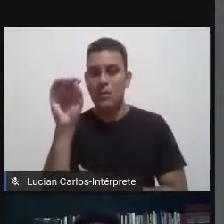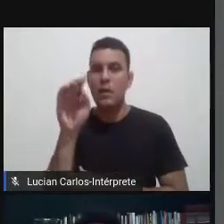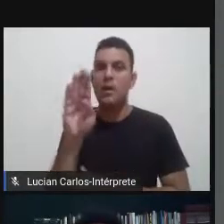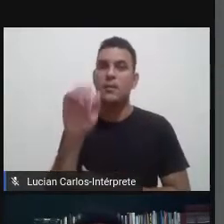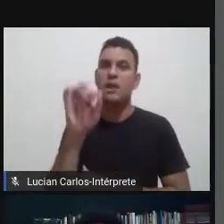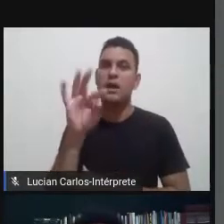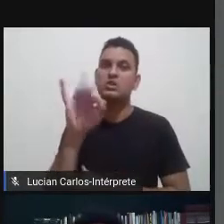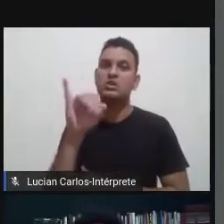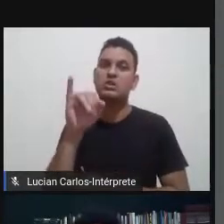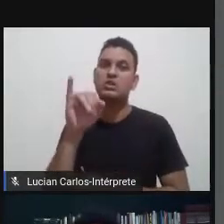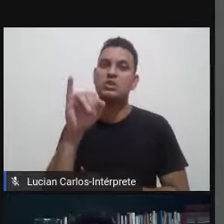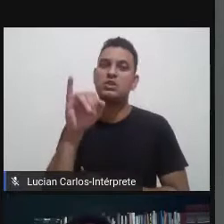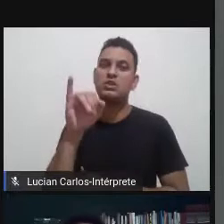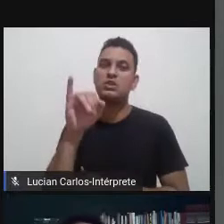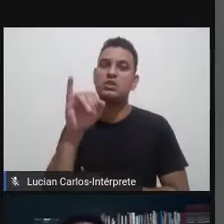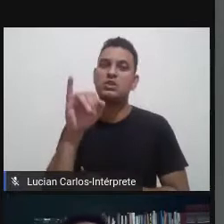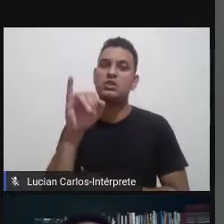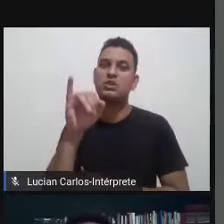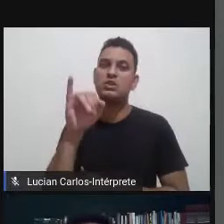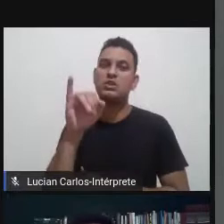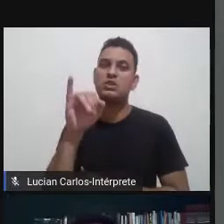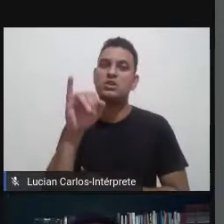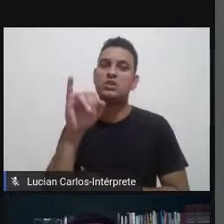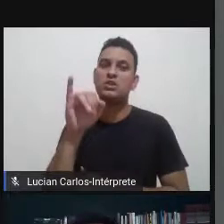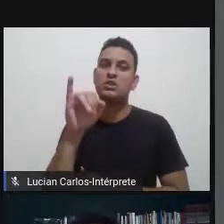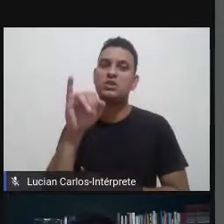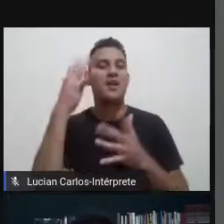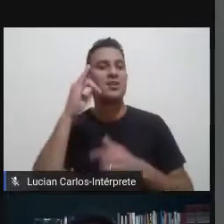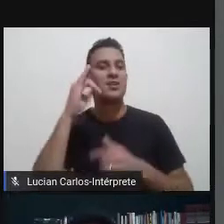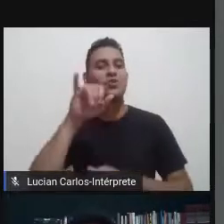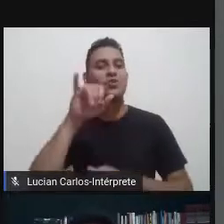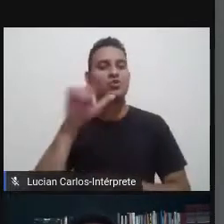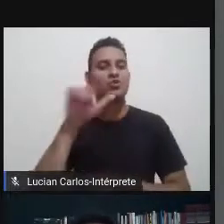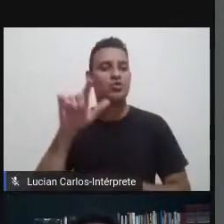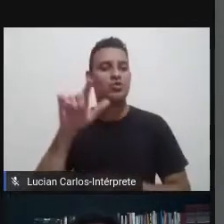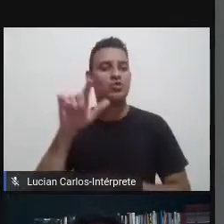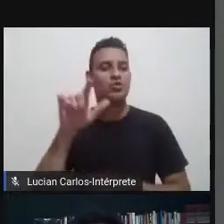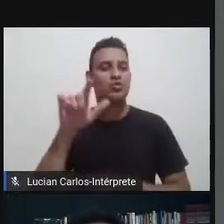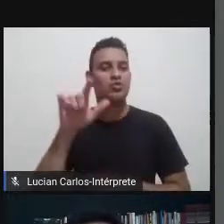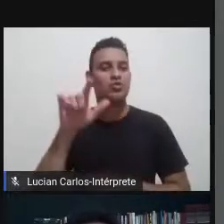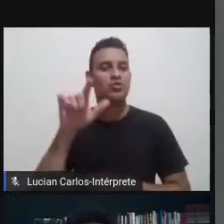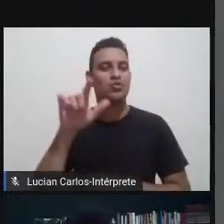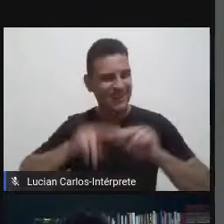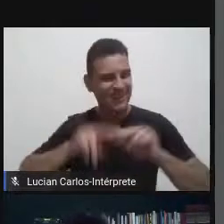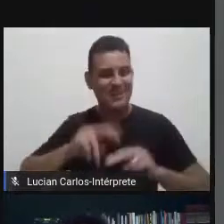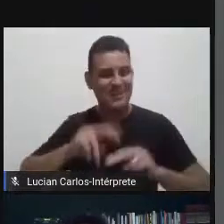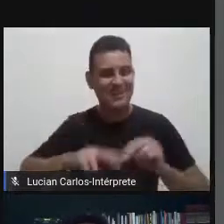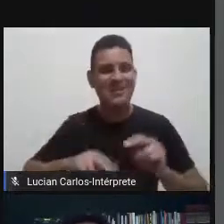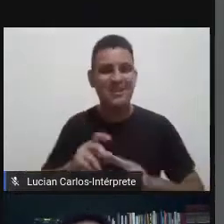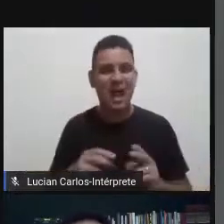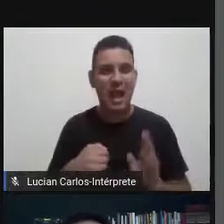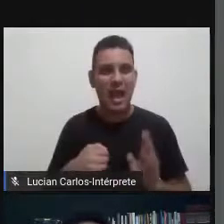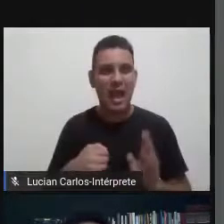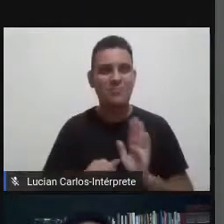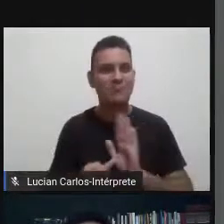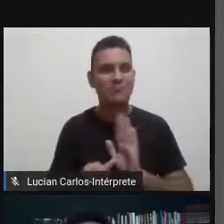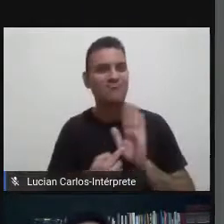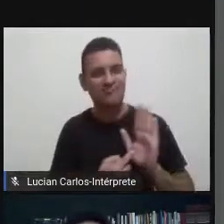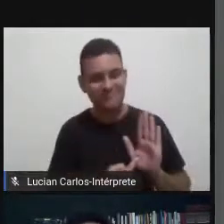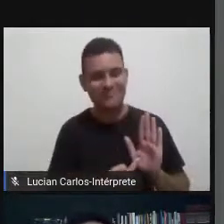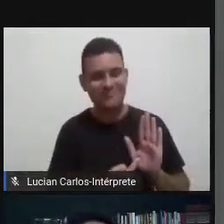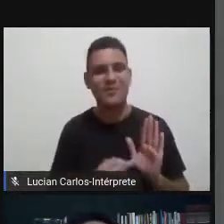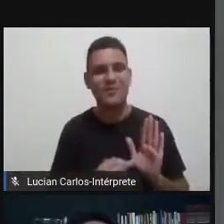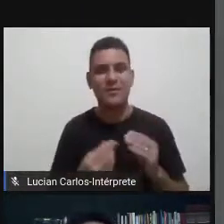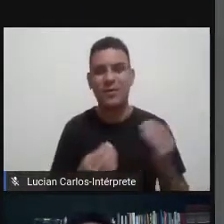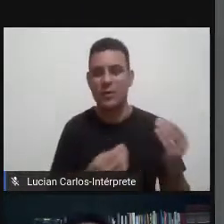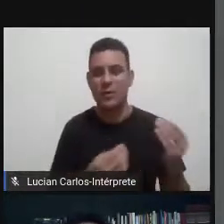juninas, a questão da quadrilha, e propunha uma caracterização. E o que é interessante nisso é que a partir